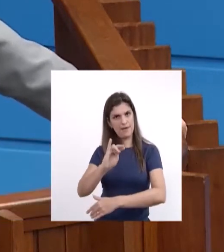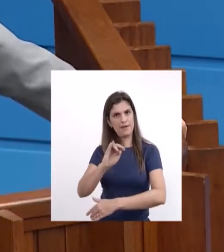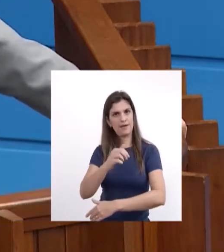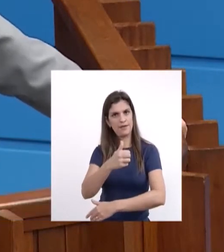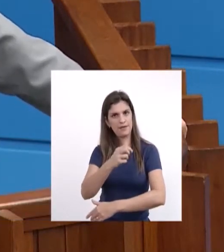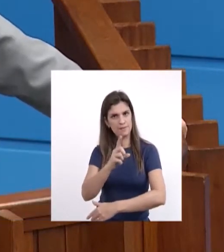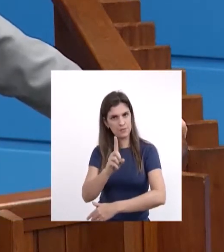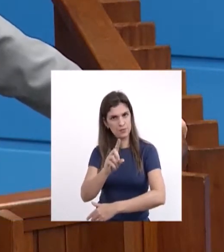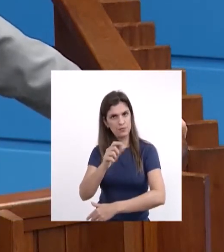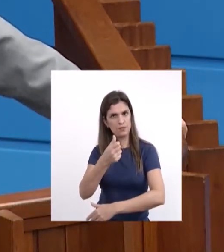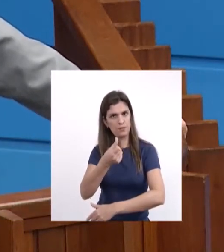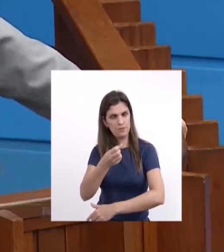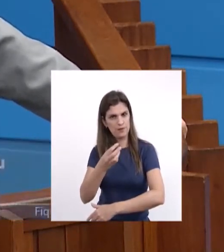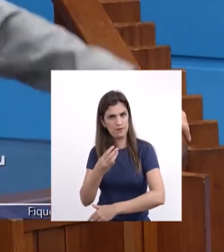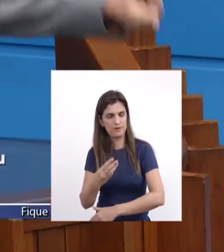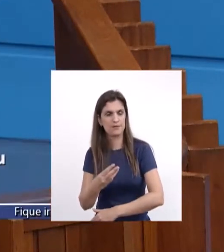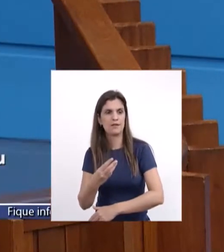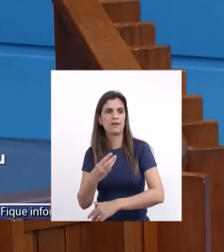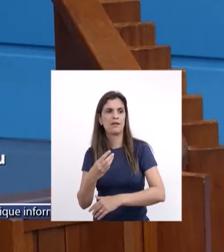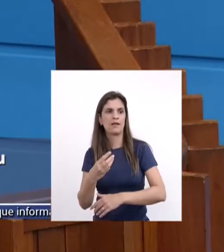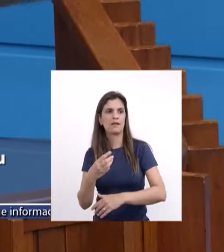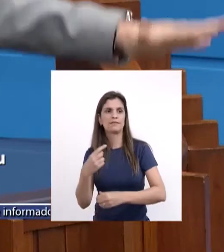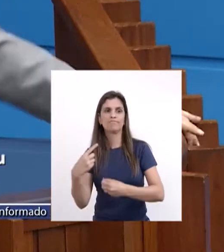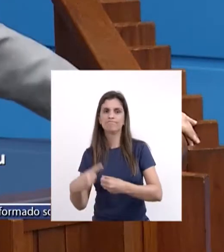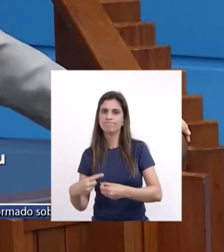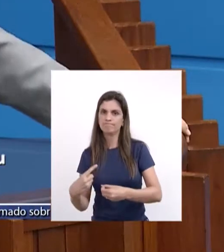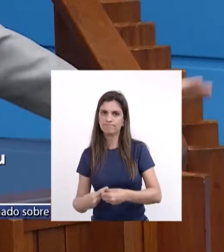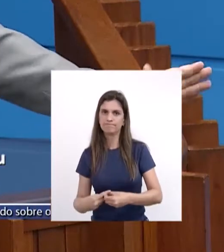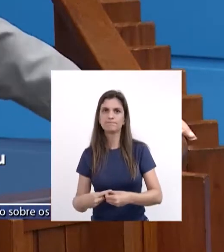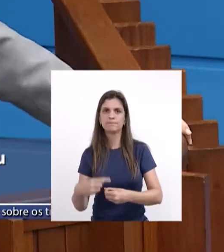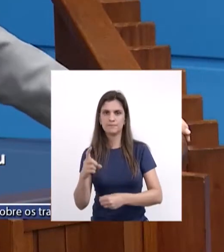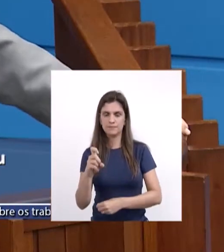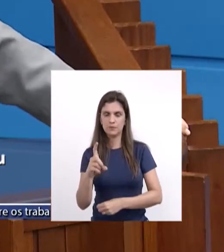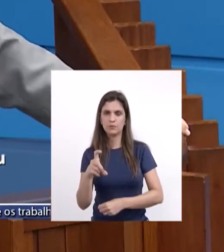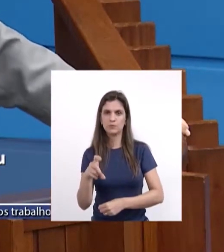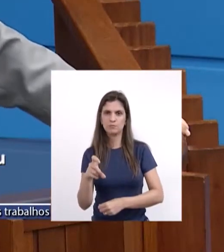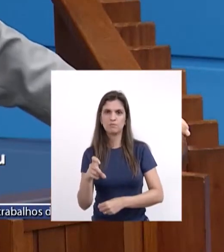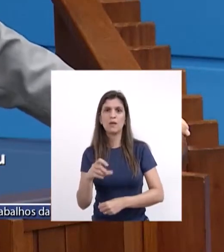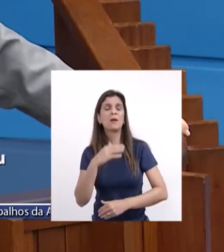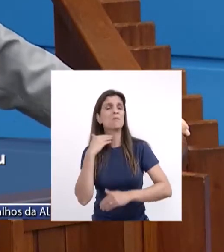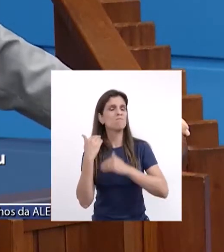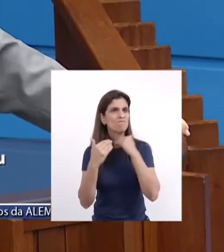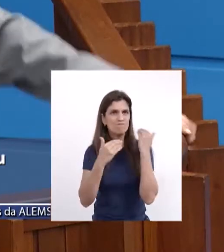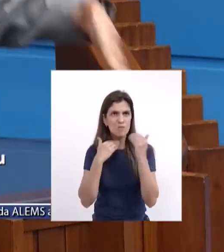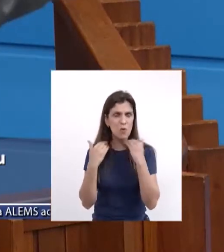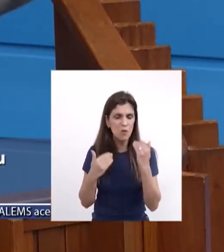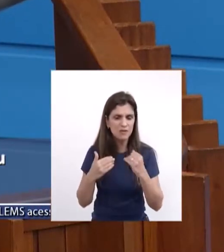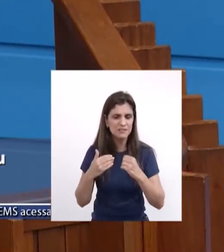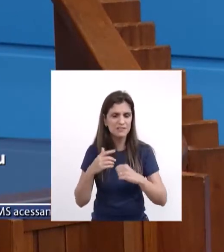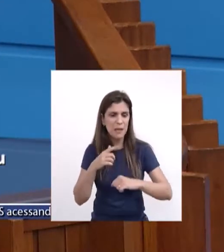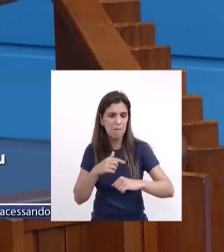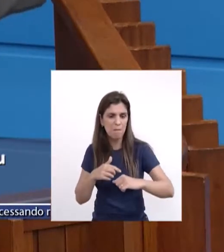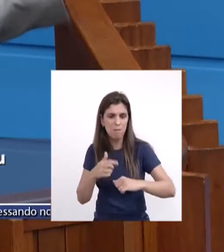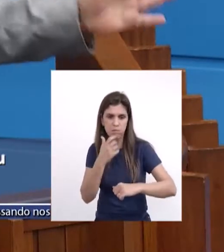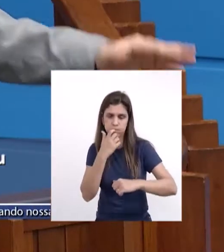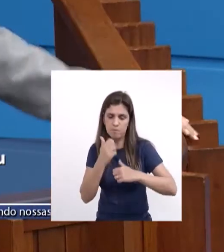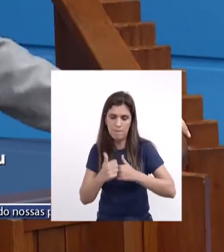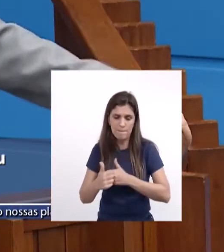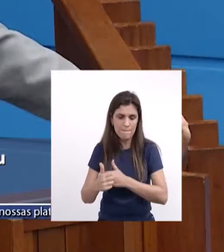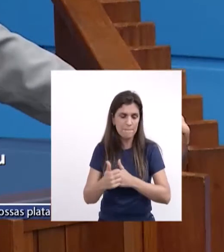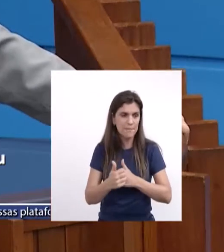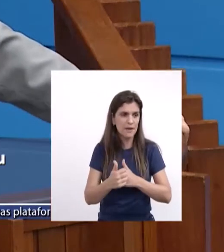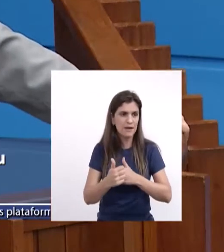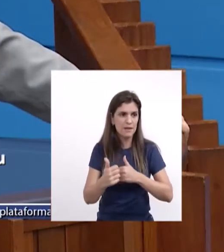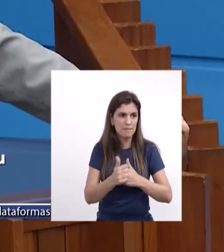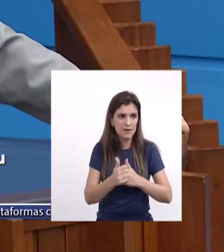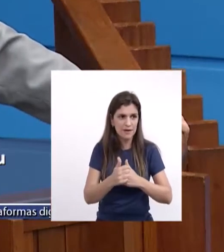trevo da Bandeira, na cidade de Dourados. Nós temos as mortes ocorridas no contorno de Campo Grande. Nós não vemos hoje, ao percorrer